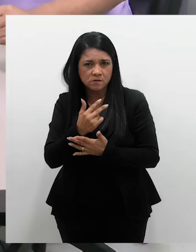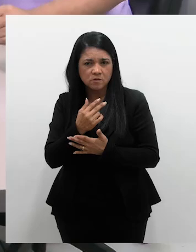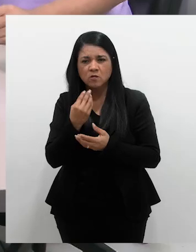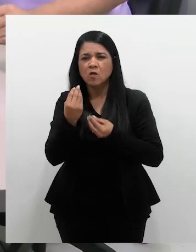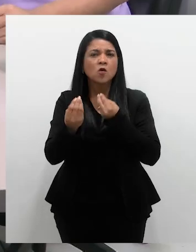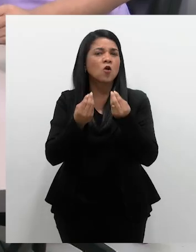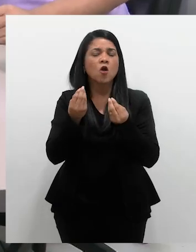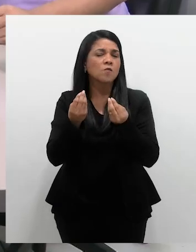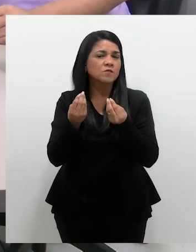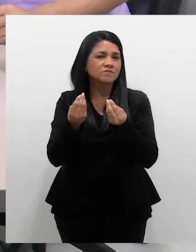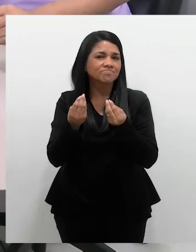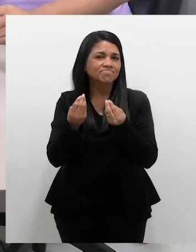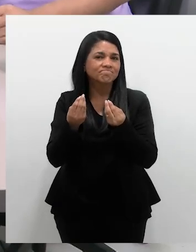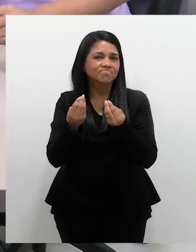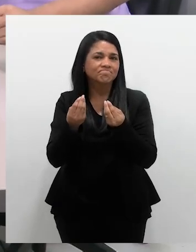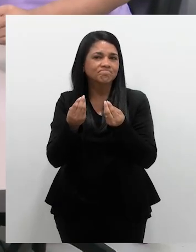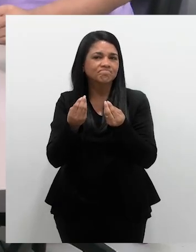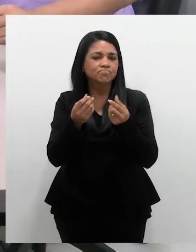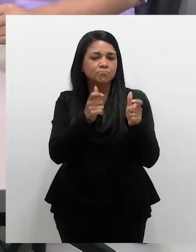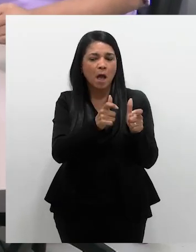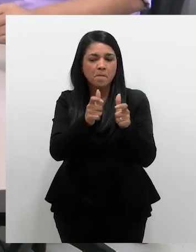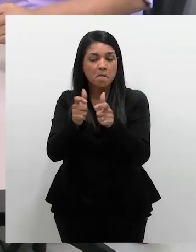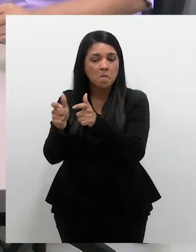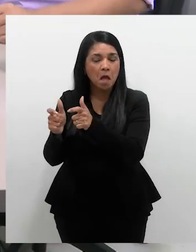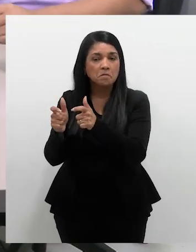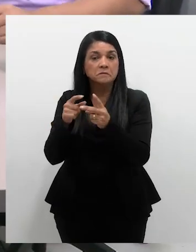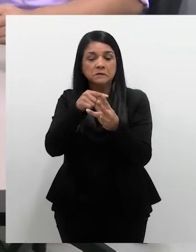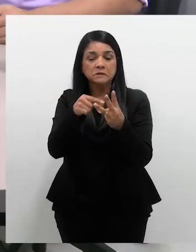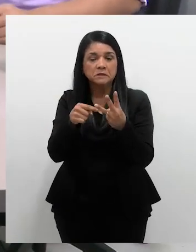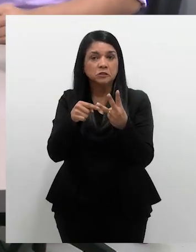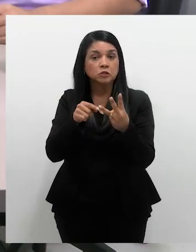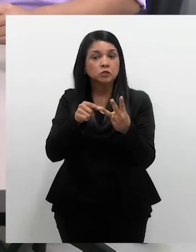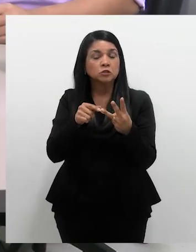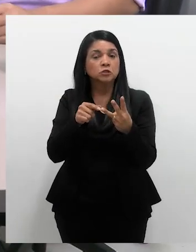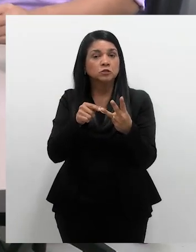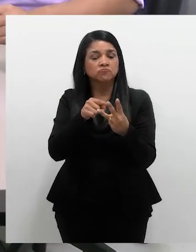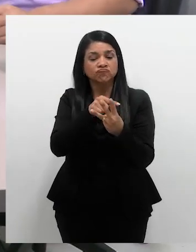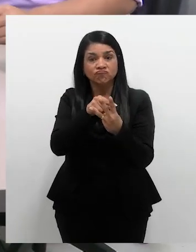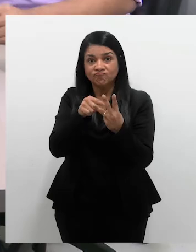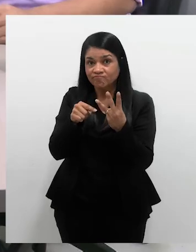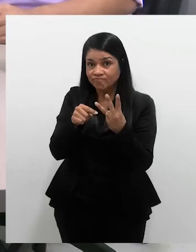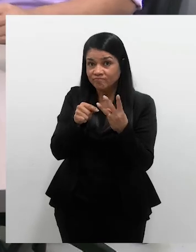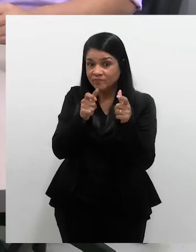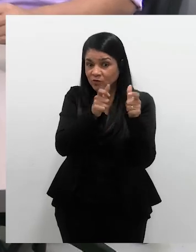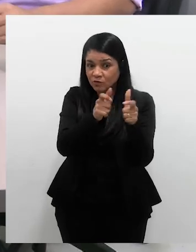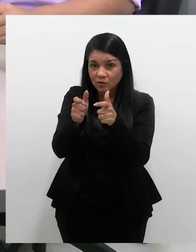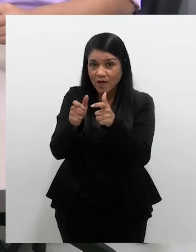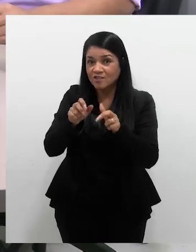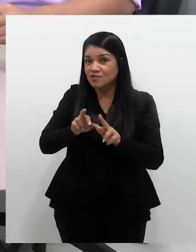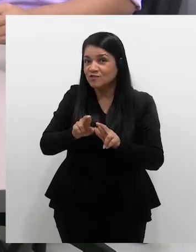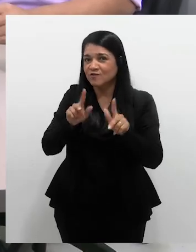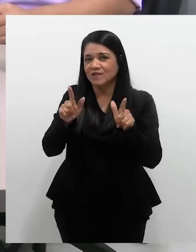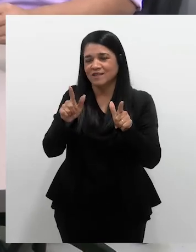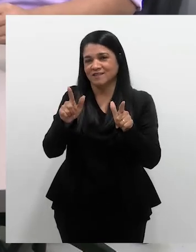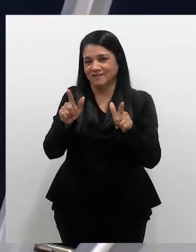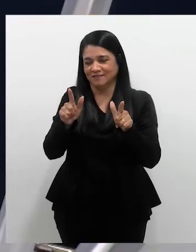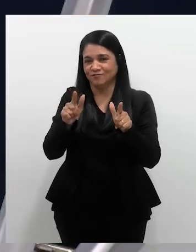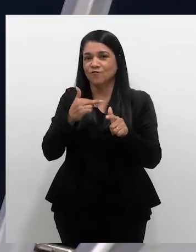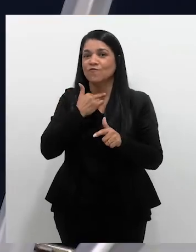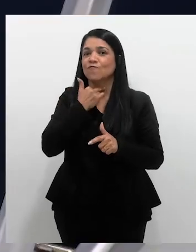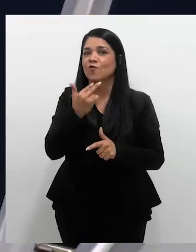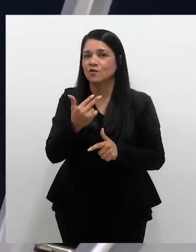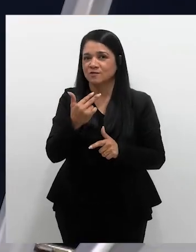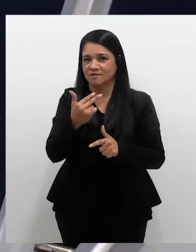voz? Como é que se comporta nesses lugares? Não, são locais de embocaduras diferentes,